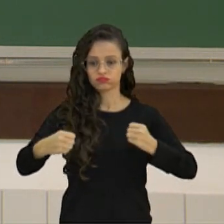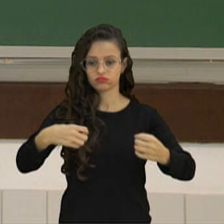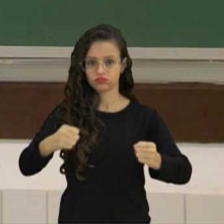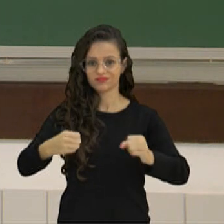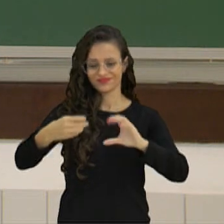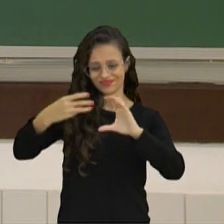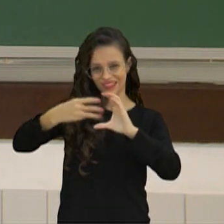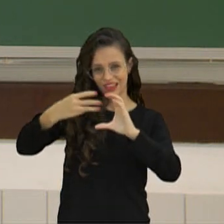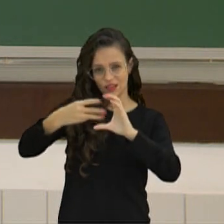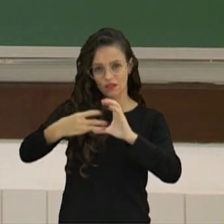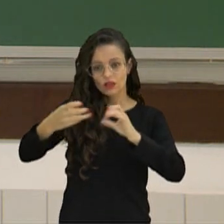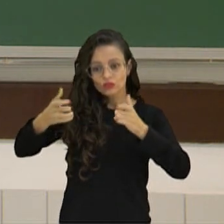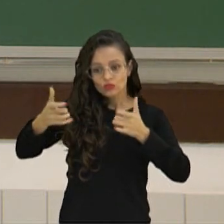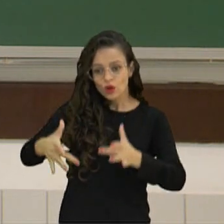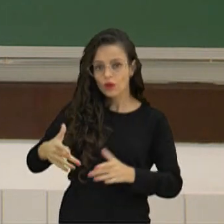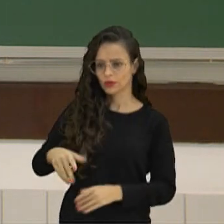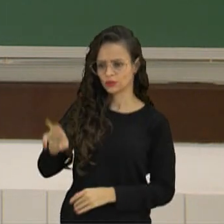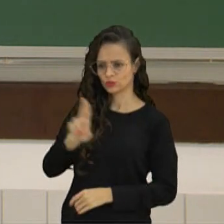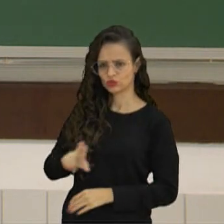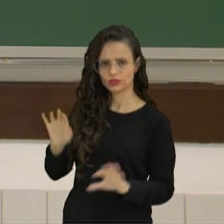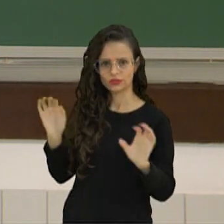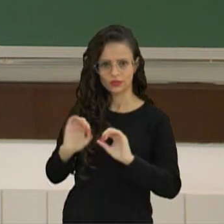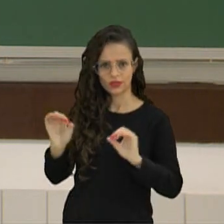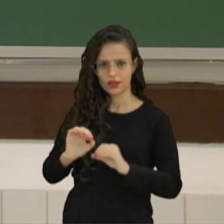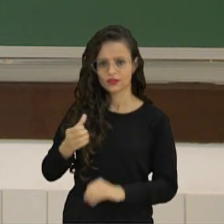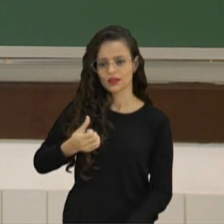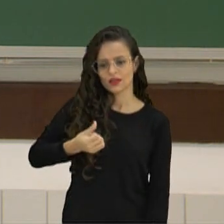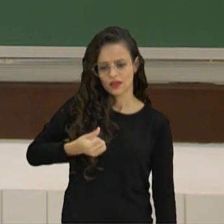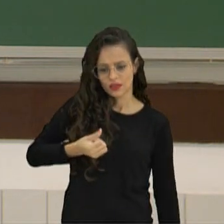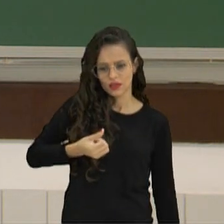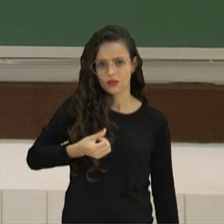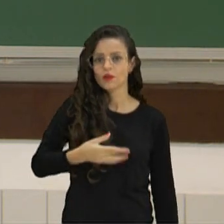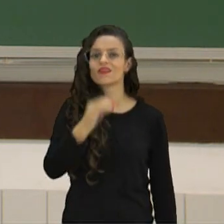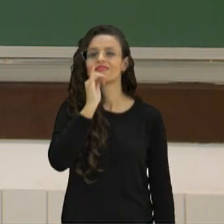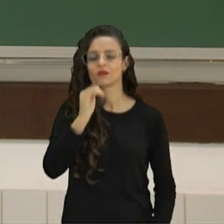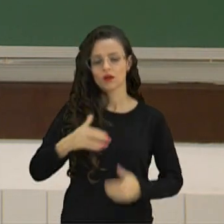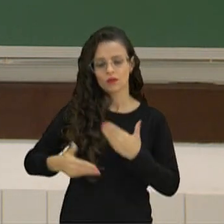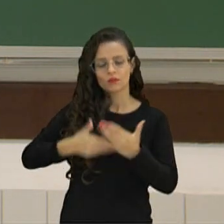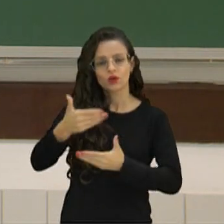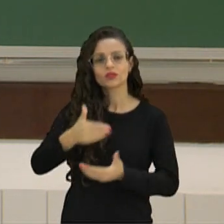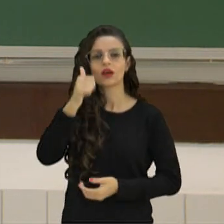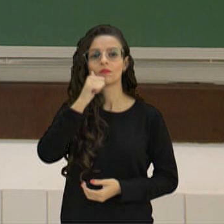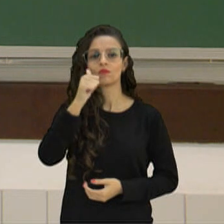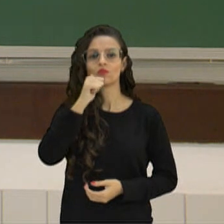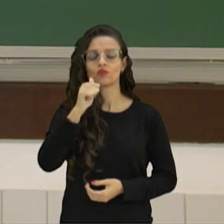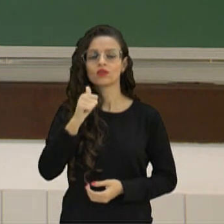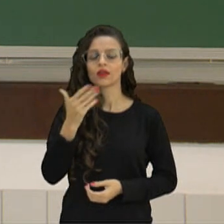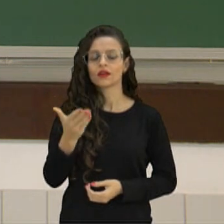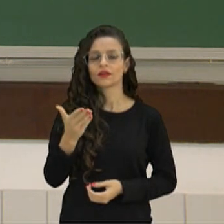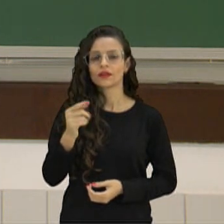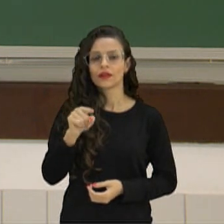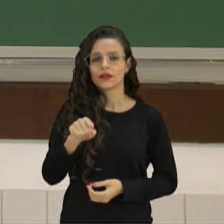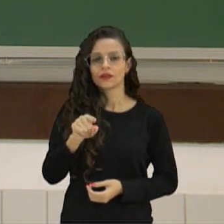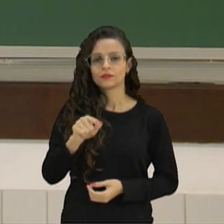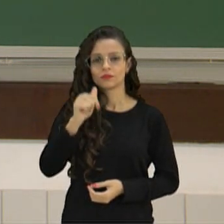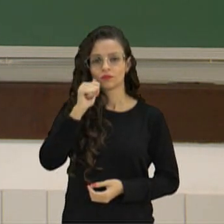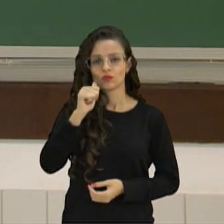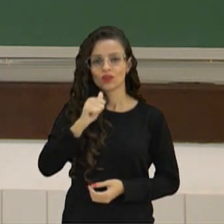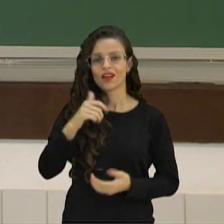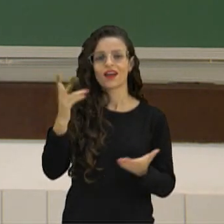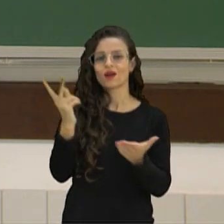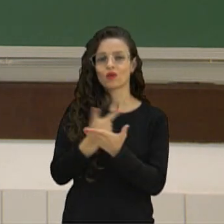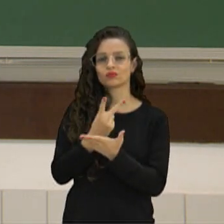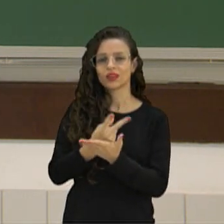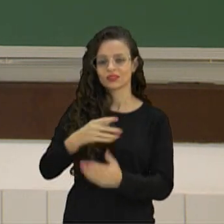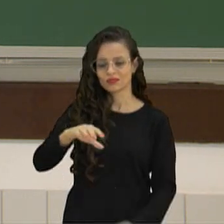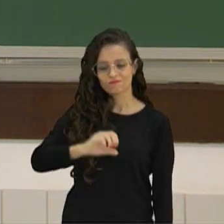que sobram, que não são utilizadas pelo embrião, por exemplo, lá num processo em que a mulher entra num aborto